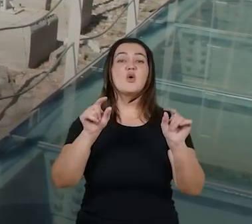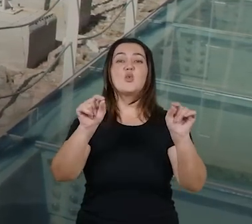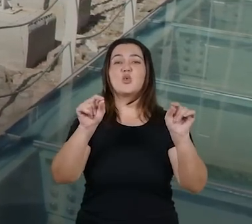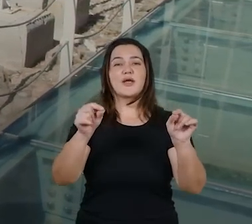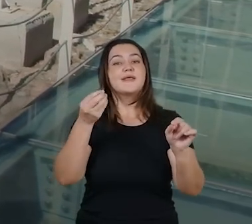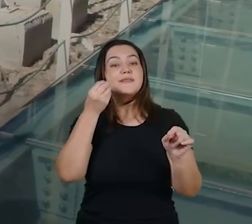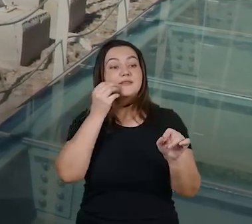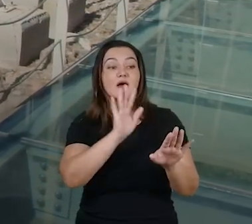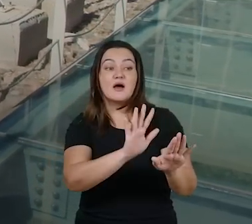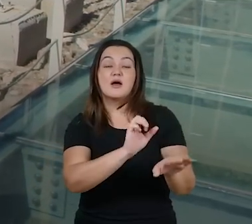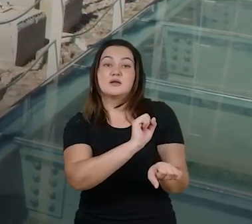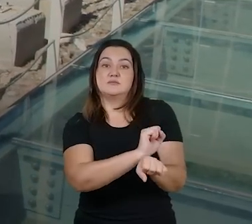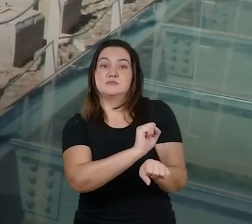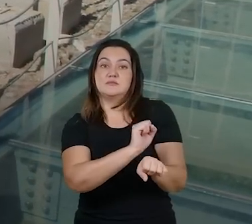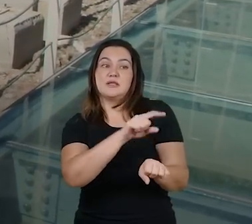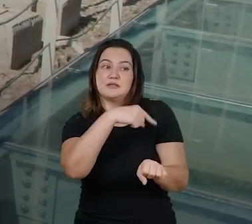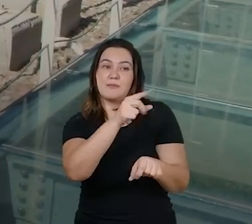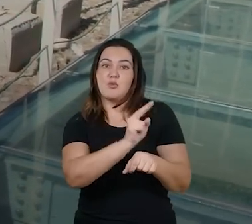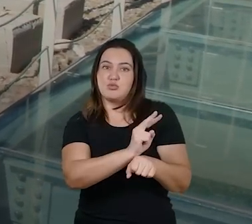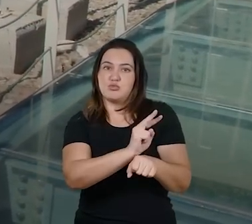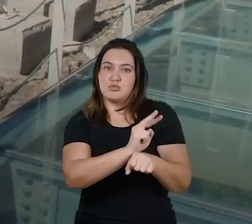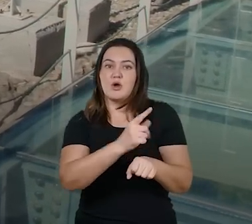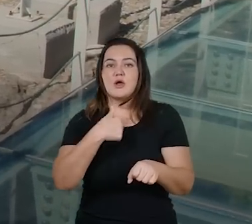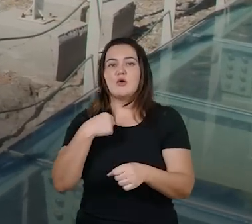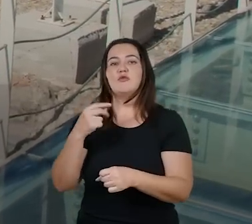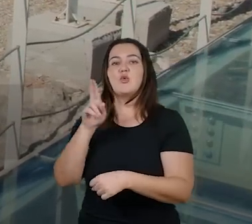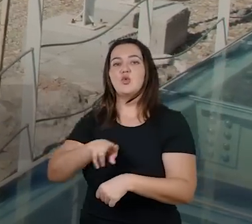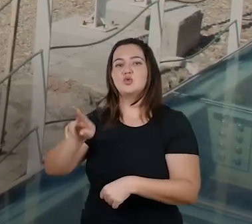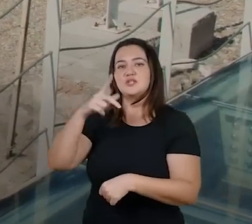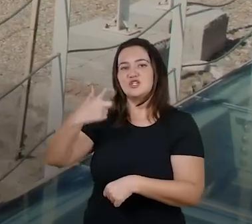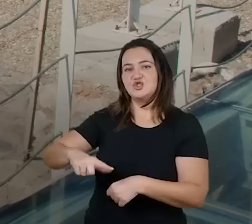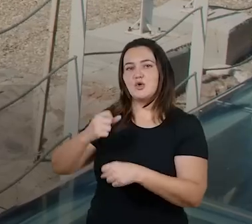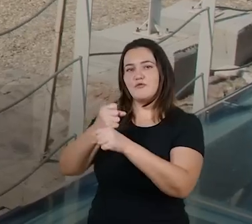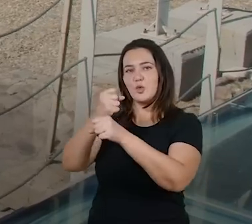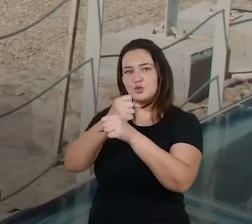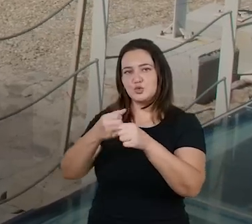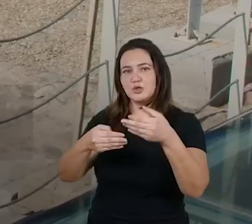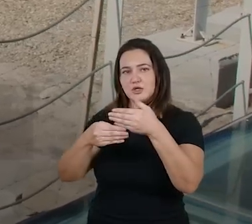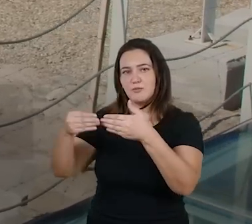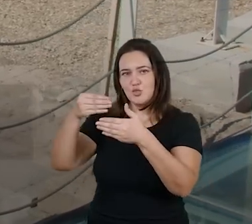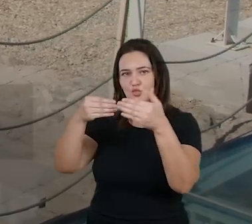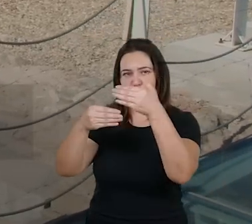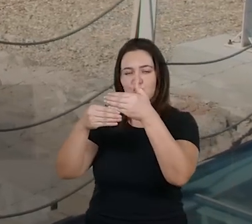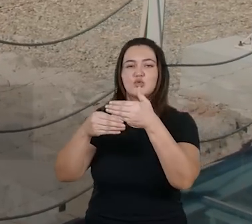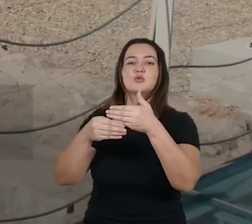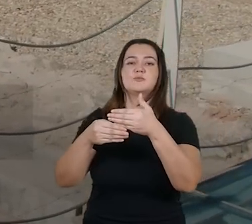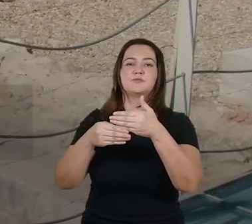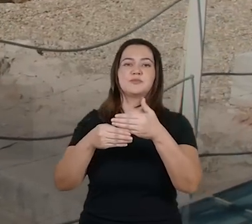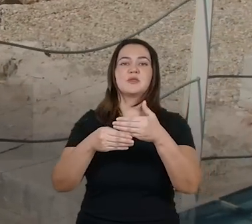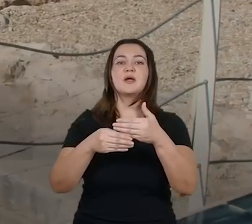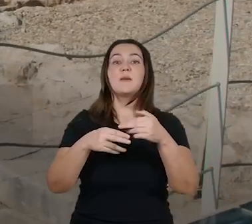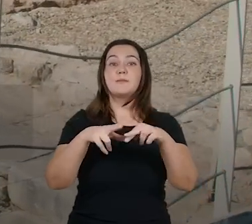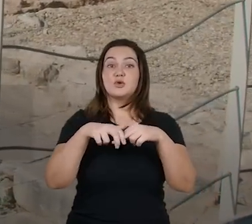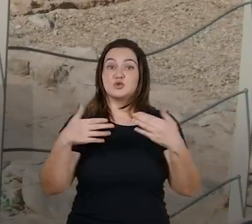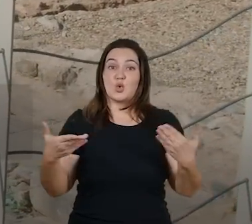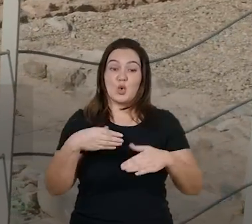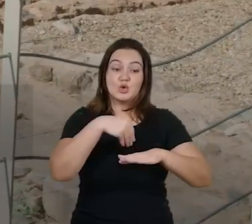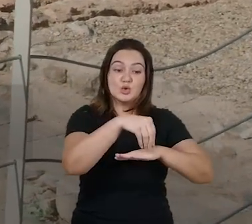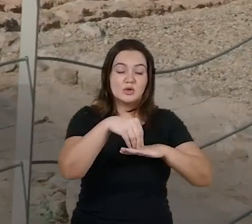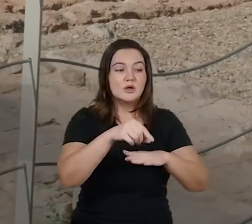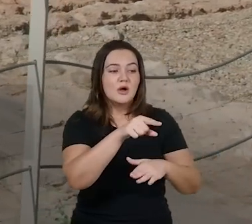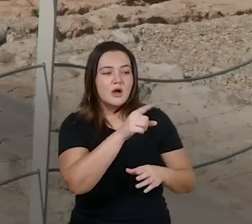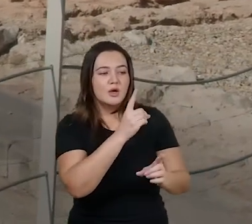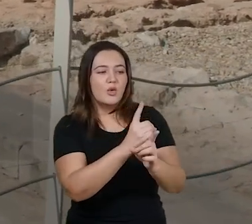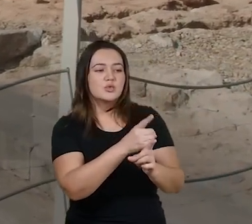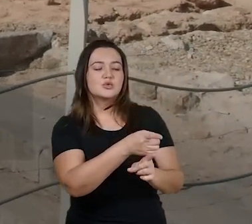um restauro, para a continuação desse cardo, que este é um mistério para os arqueólogos hoje, até onde ele vai, qual a